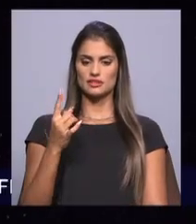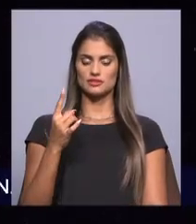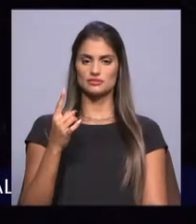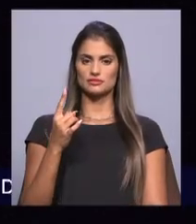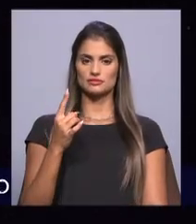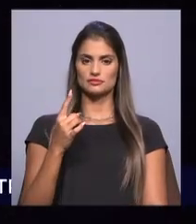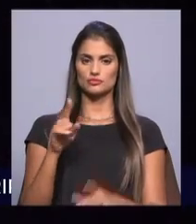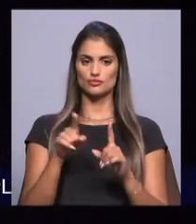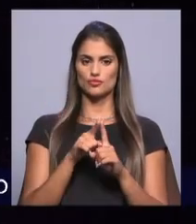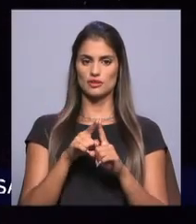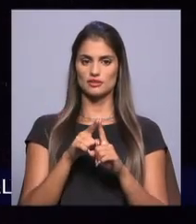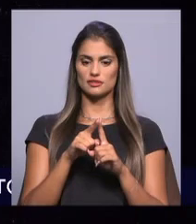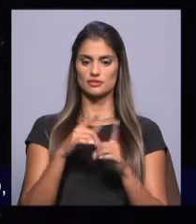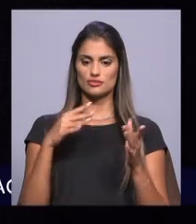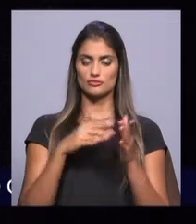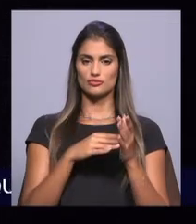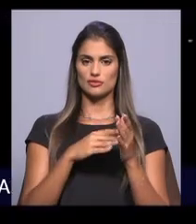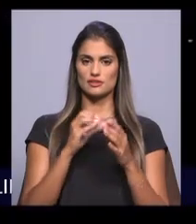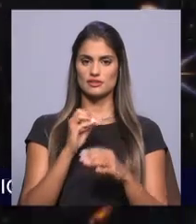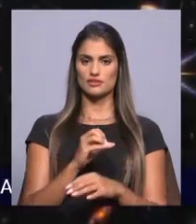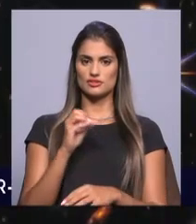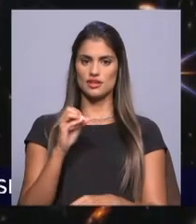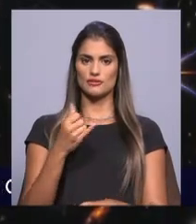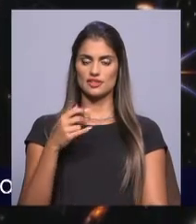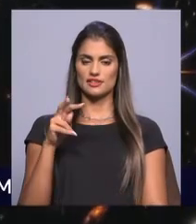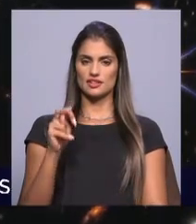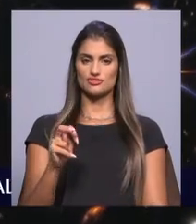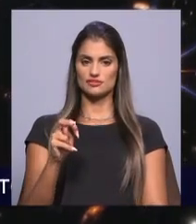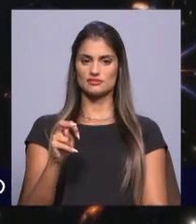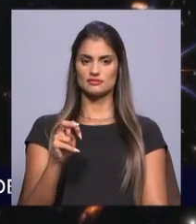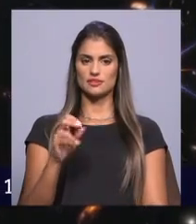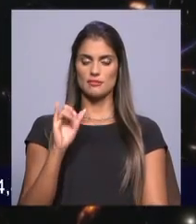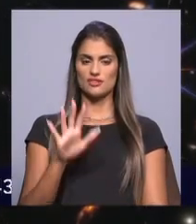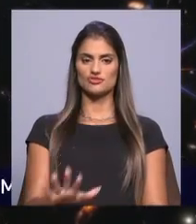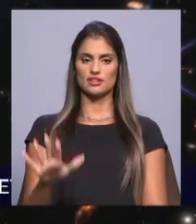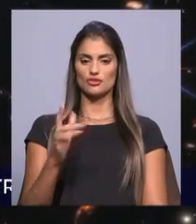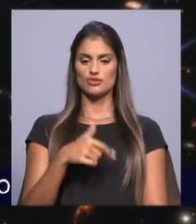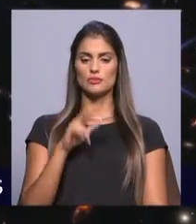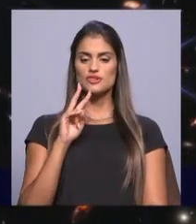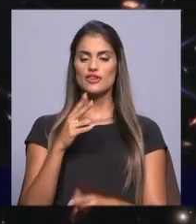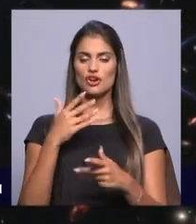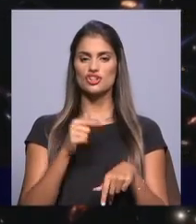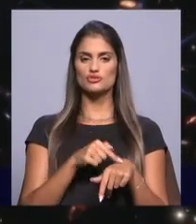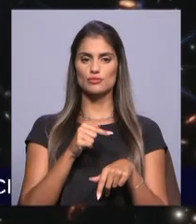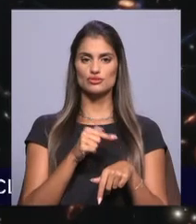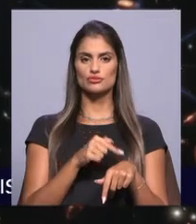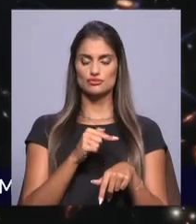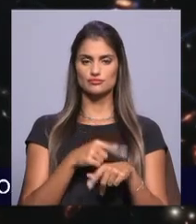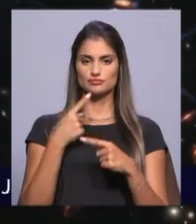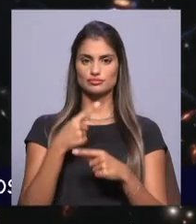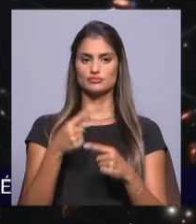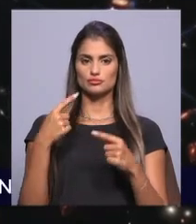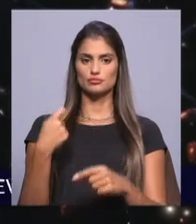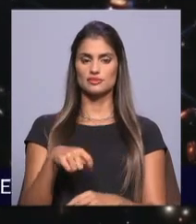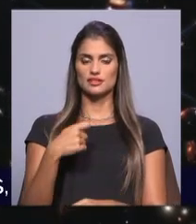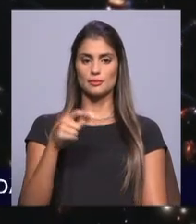quase código, SMACS 0723, e que foi a imagem que nós estamos aqui a ver neste momento e que foi revelada pelo